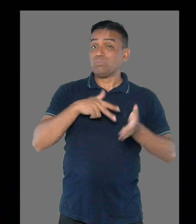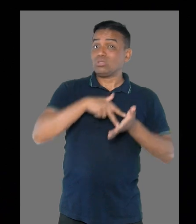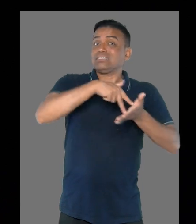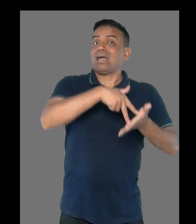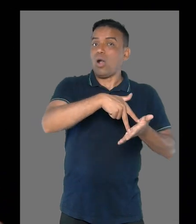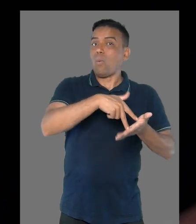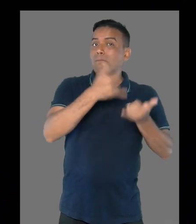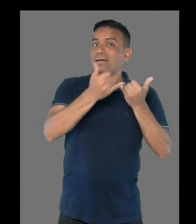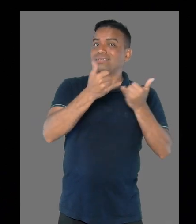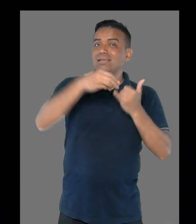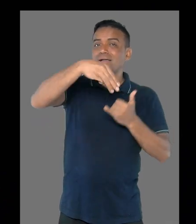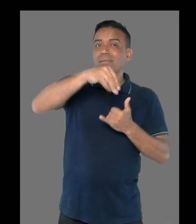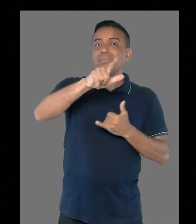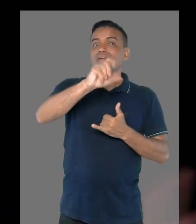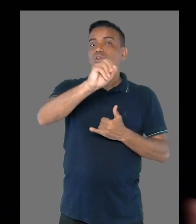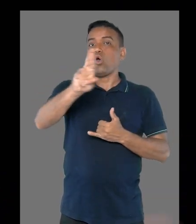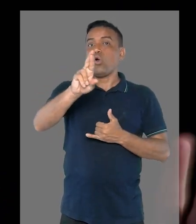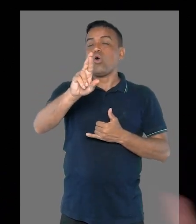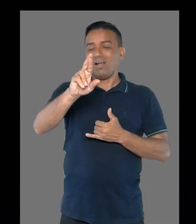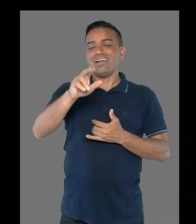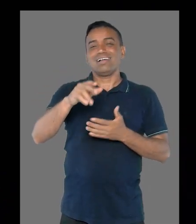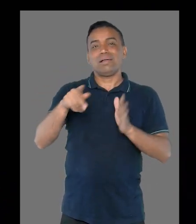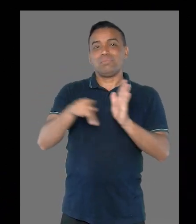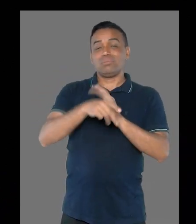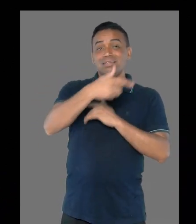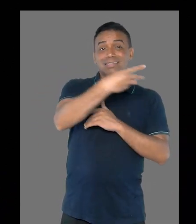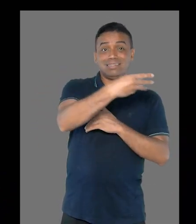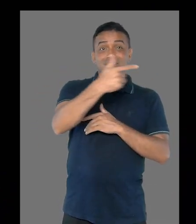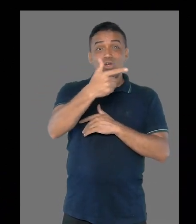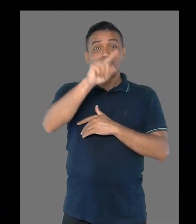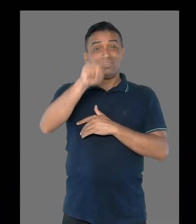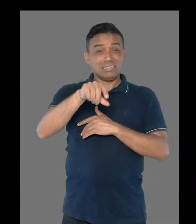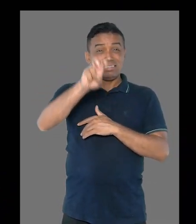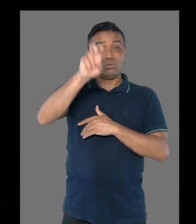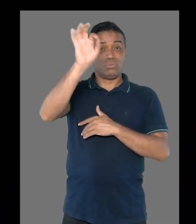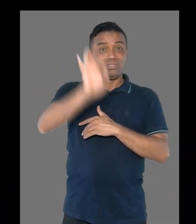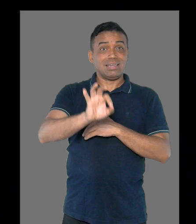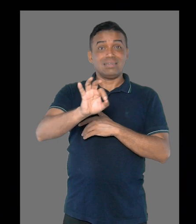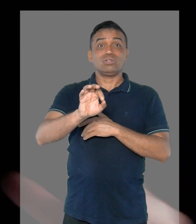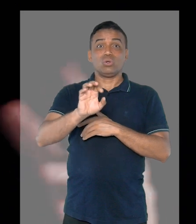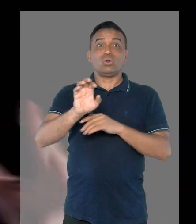posição política é semelhante à do Milor Fernandes. Eu estou 32,5% à esquerda do centro.